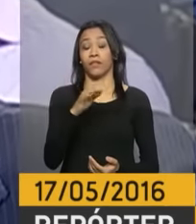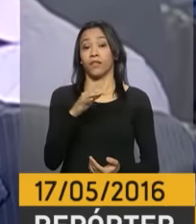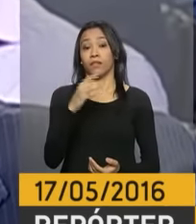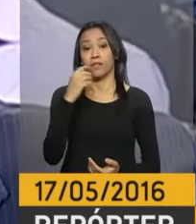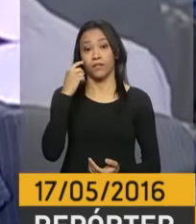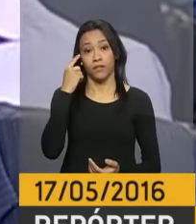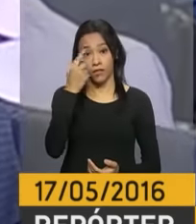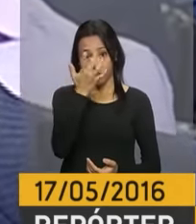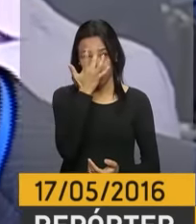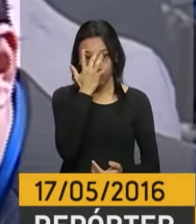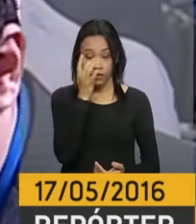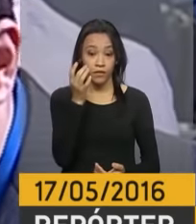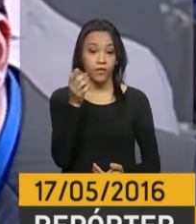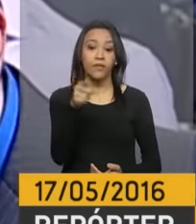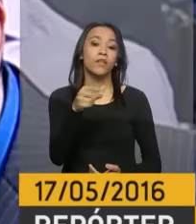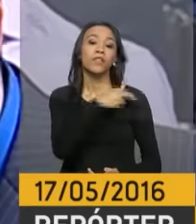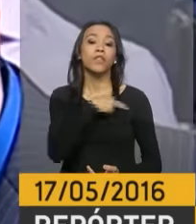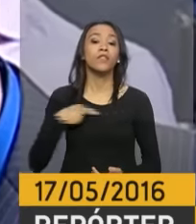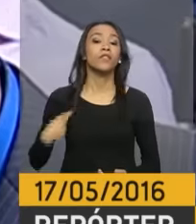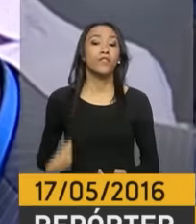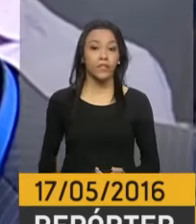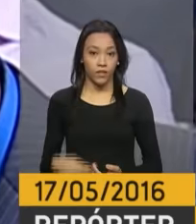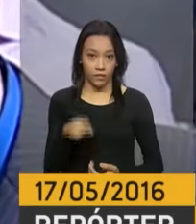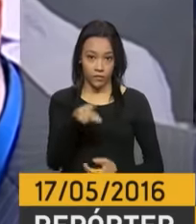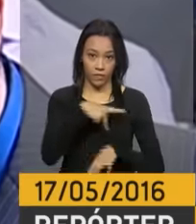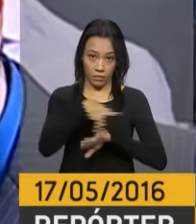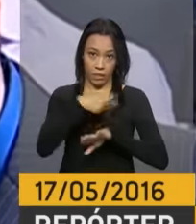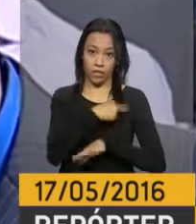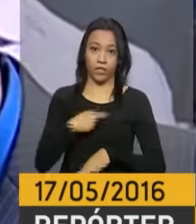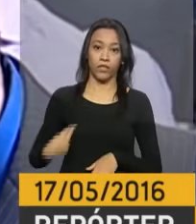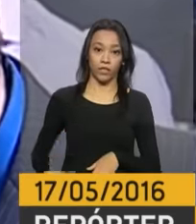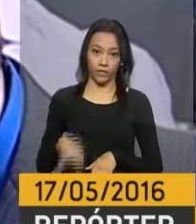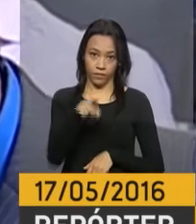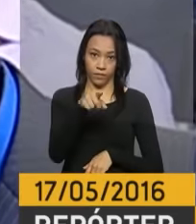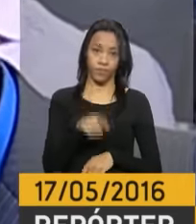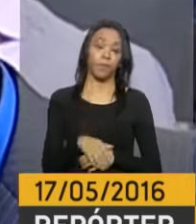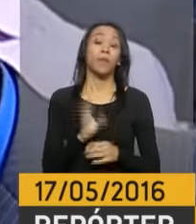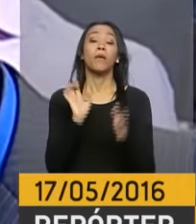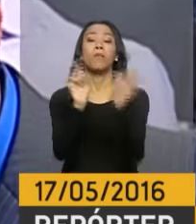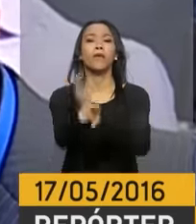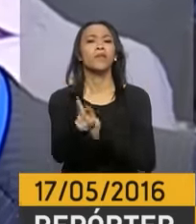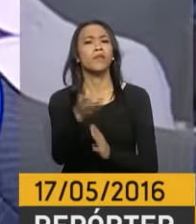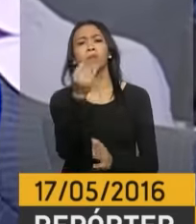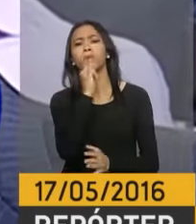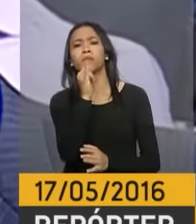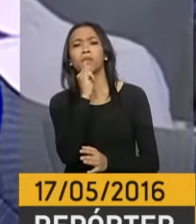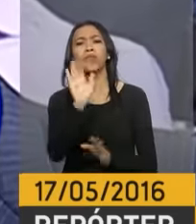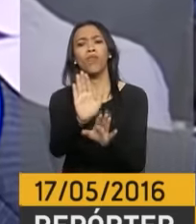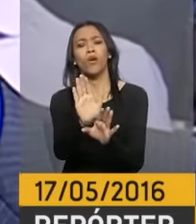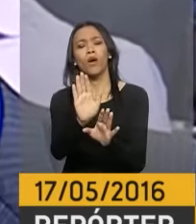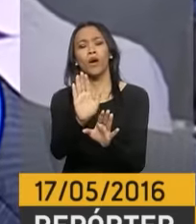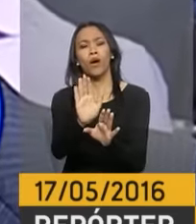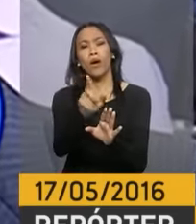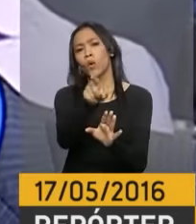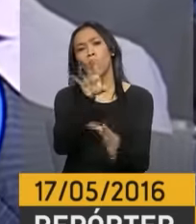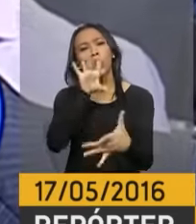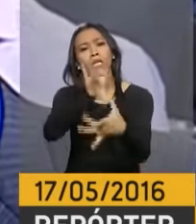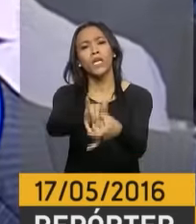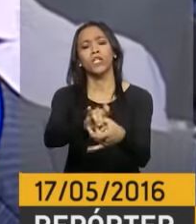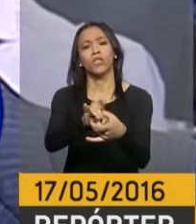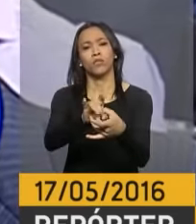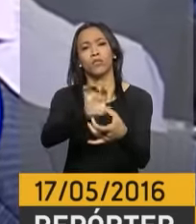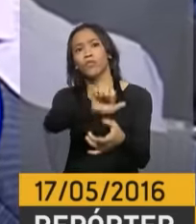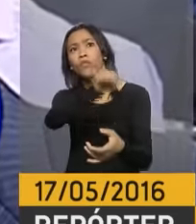perguntas para o senhor. A primeira, eu queria pedir uma rápida análise do cenário externo. Que preocupações que o senhor tem, principalmente,